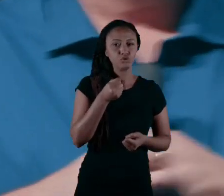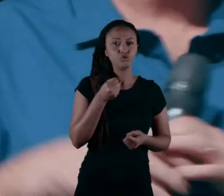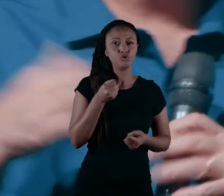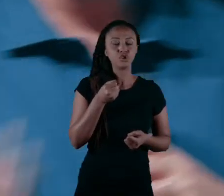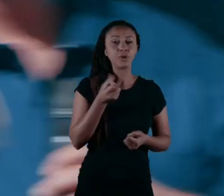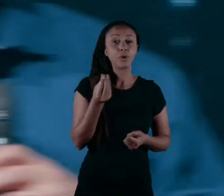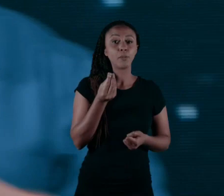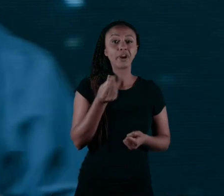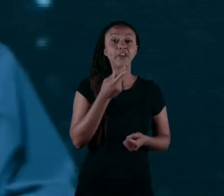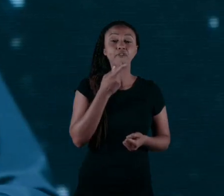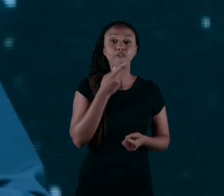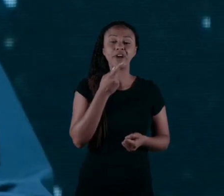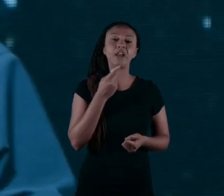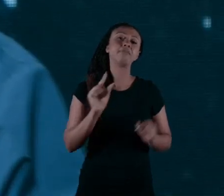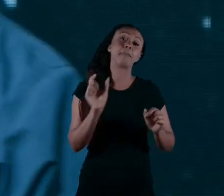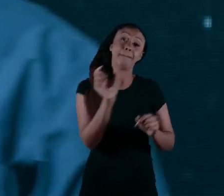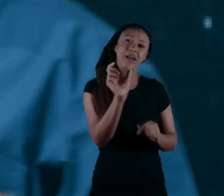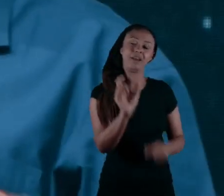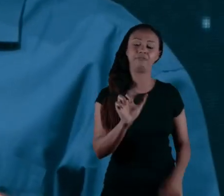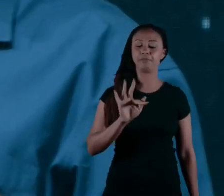usando o termo finalmente.